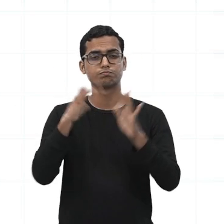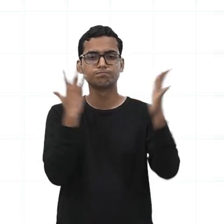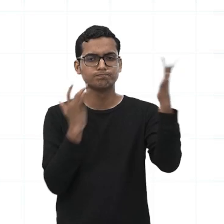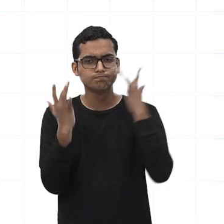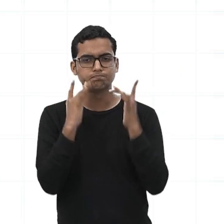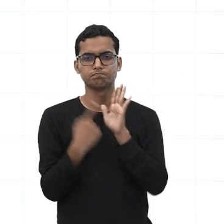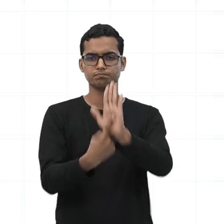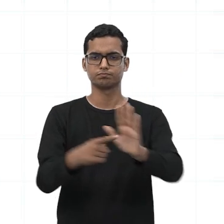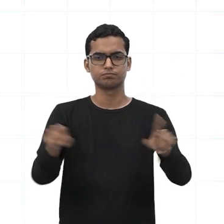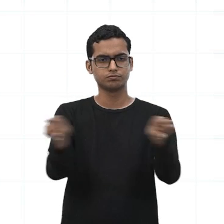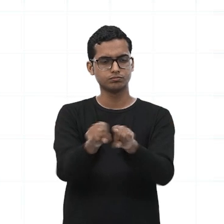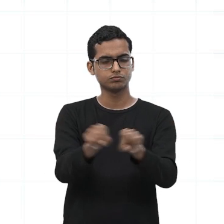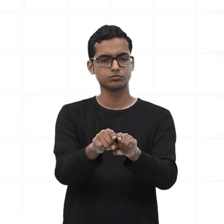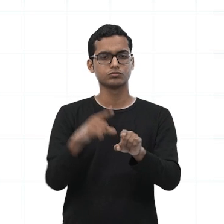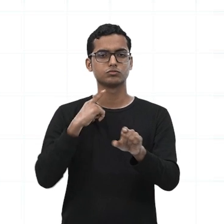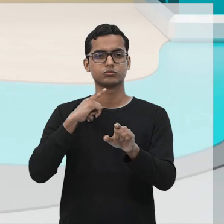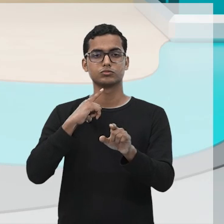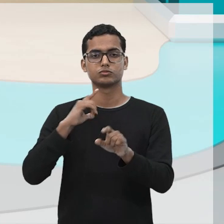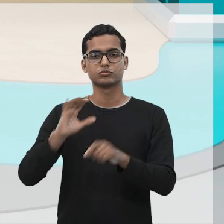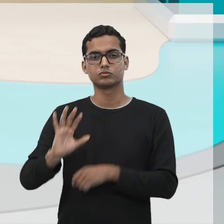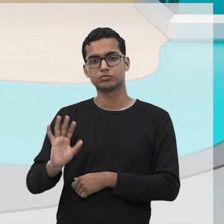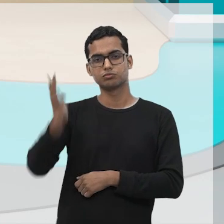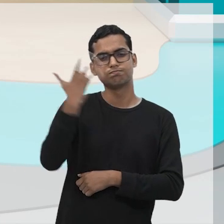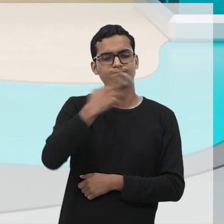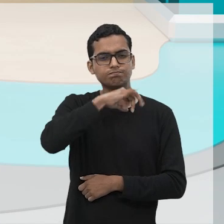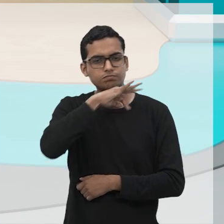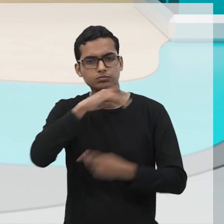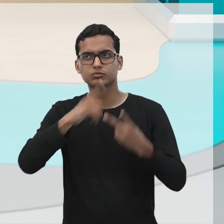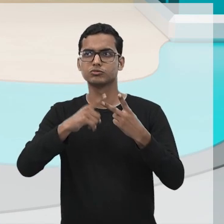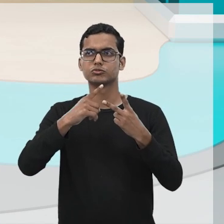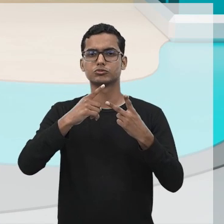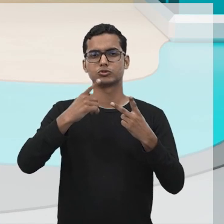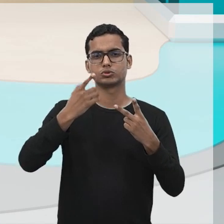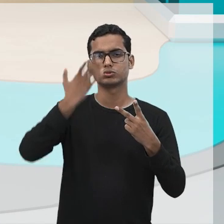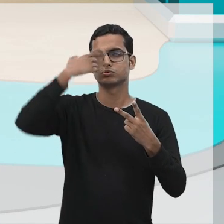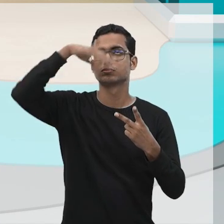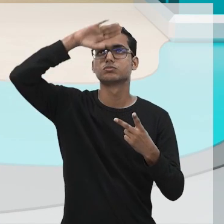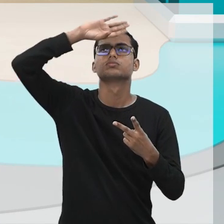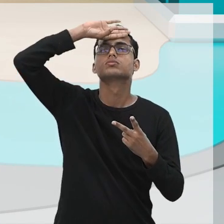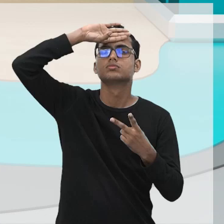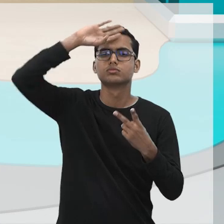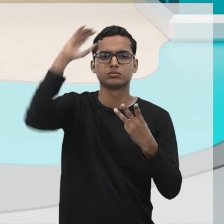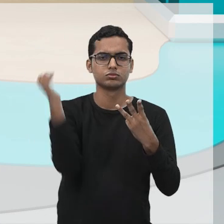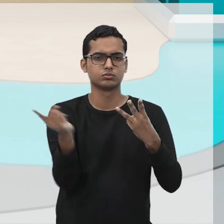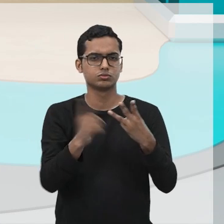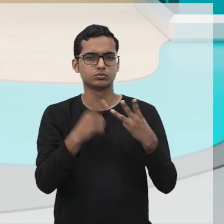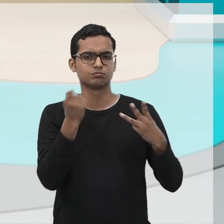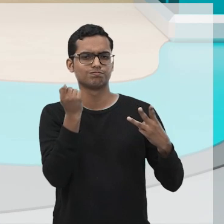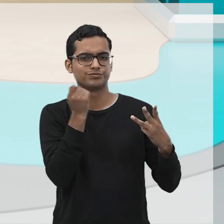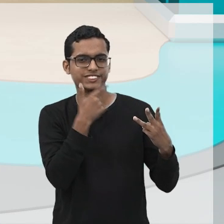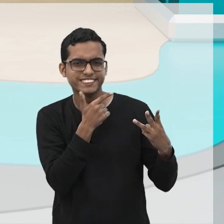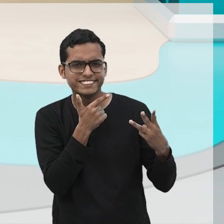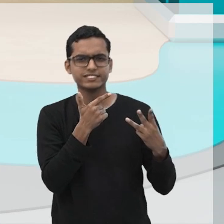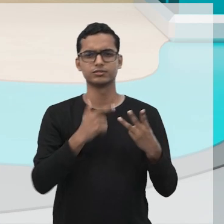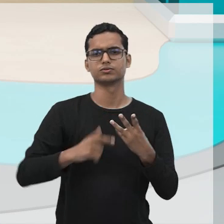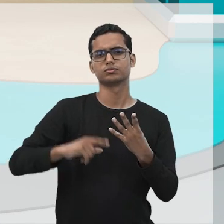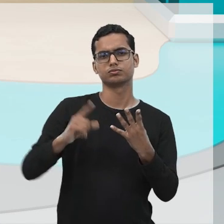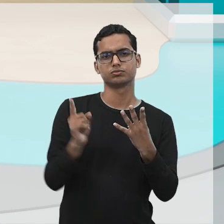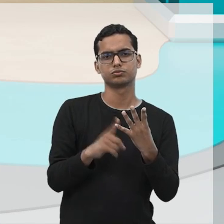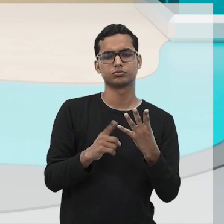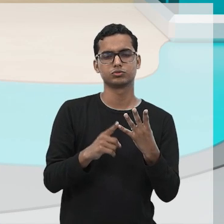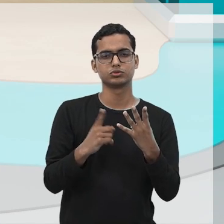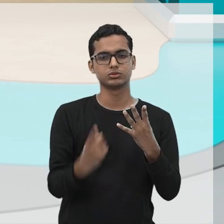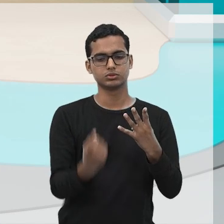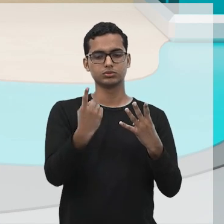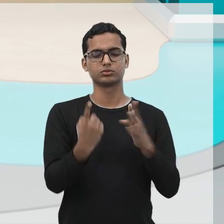teatrais, que pode ser a tragédia, pode ser o drama, pode ser a comédia, o monólogo.